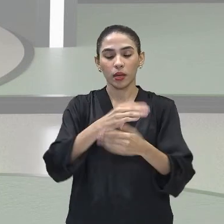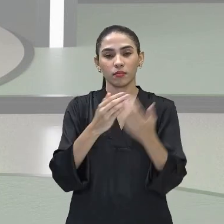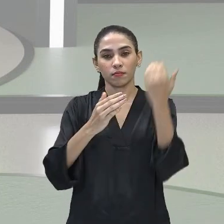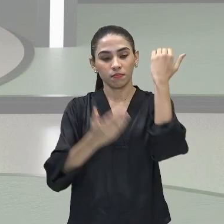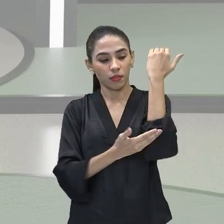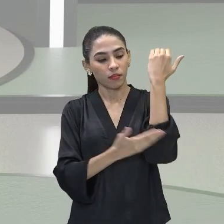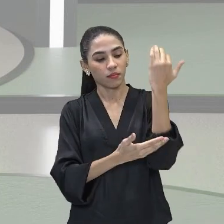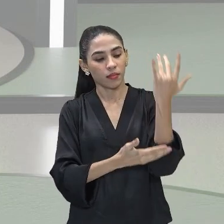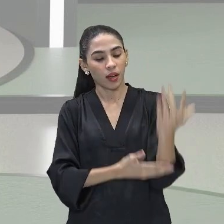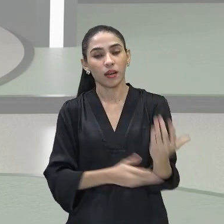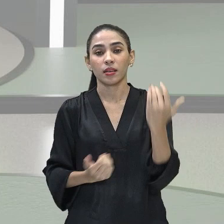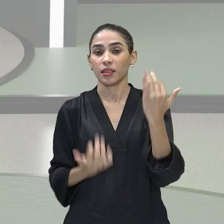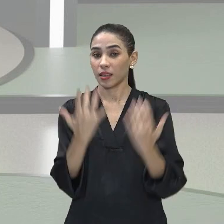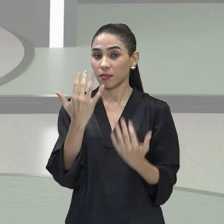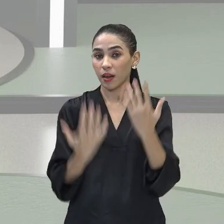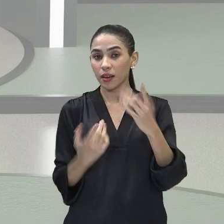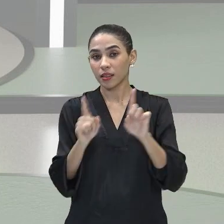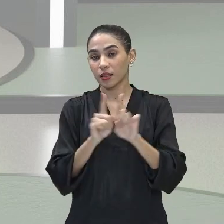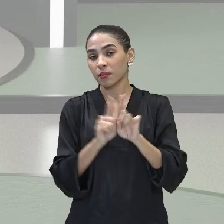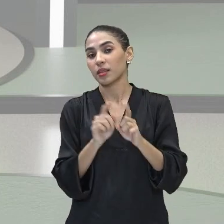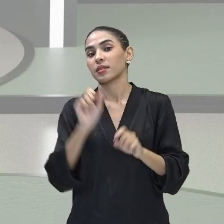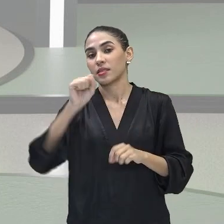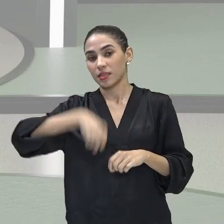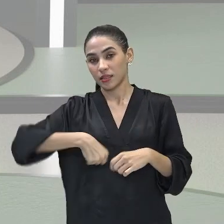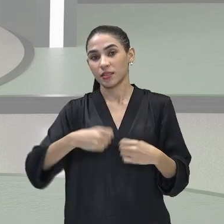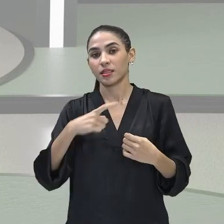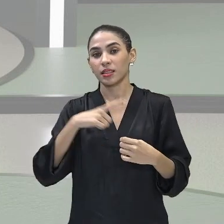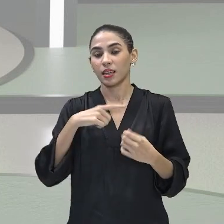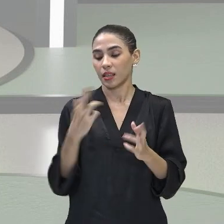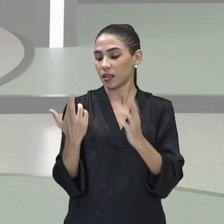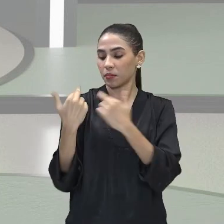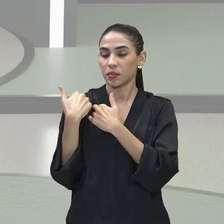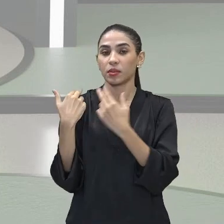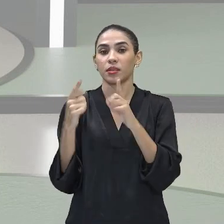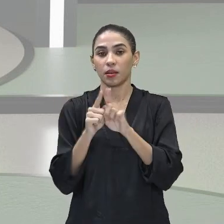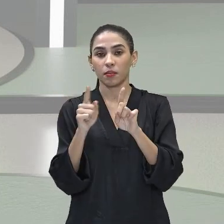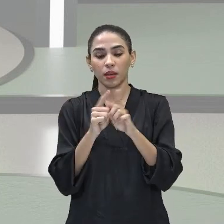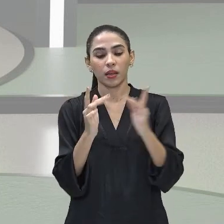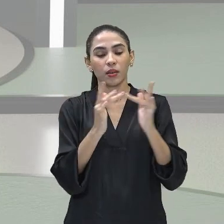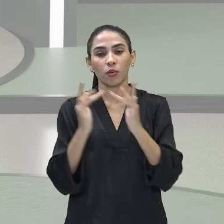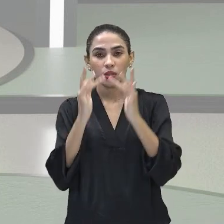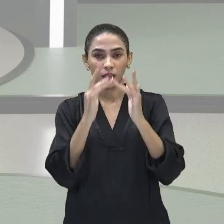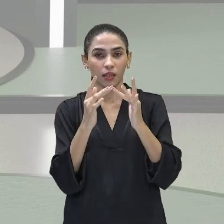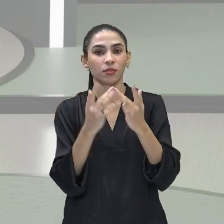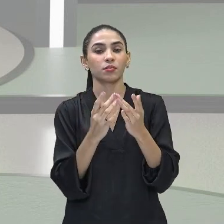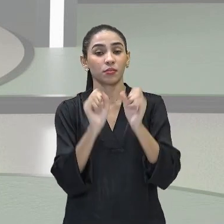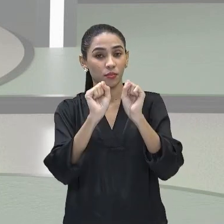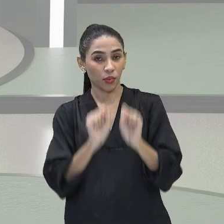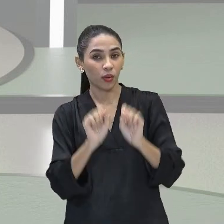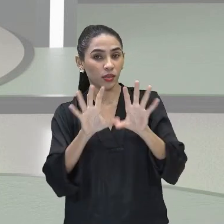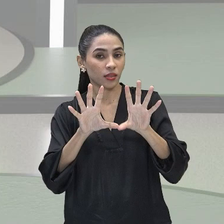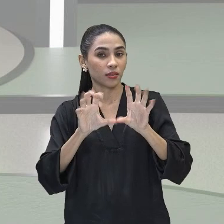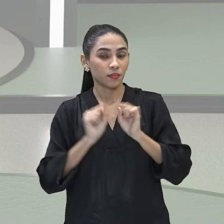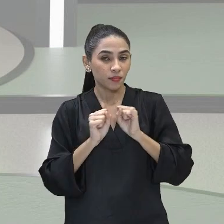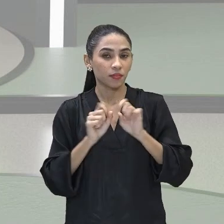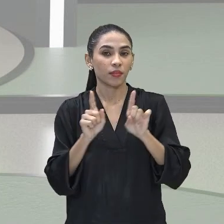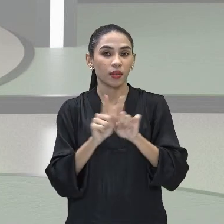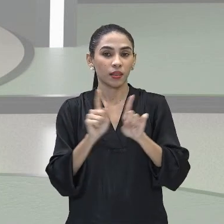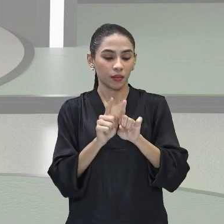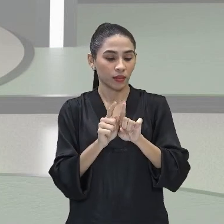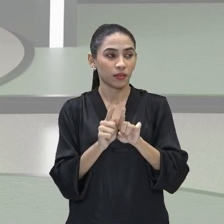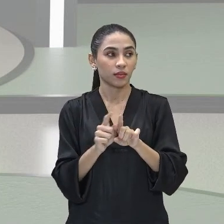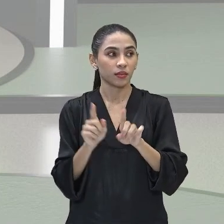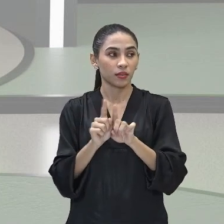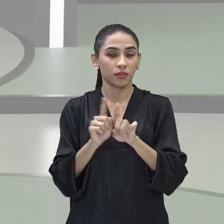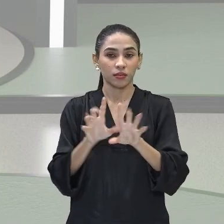desmata, provoca queimadas, né? Ele está se submetendo ali ao contato com aquele mosquito e pode, né, ser aí acometido